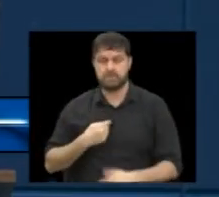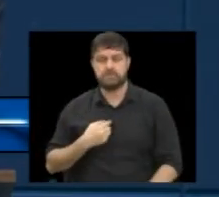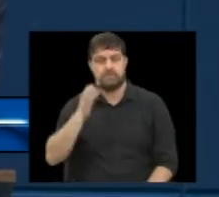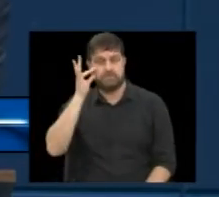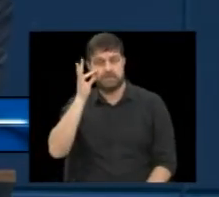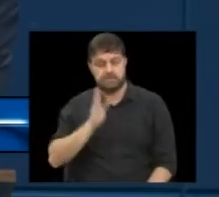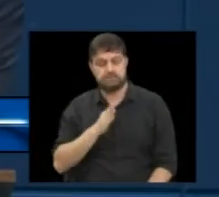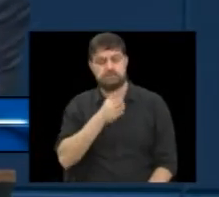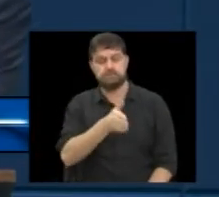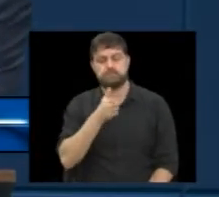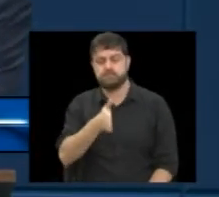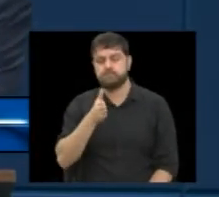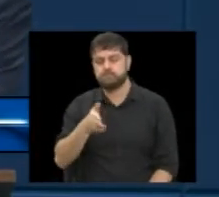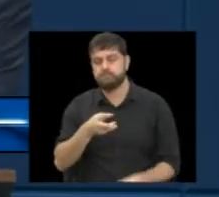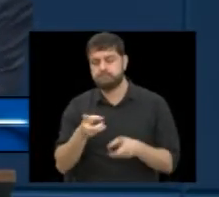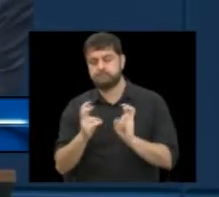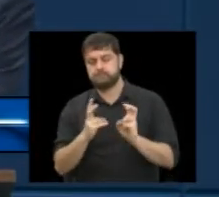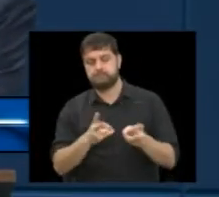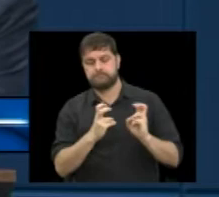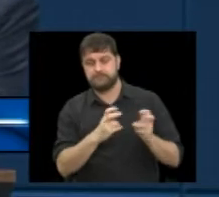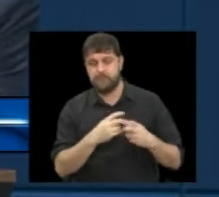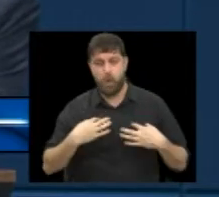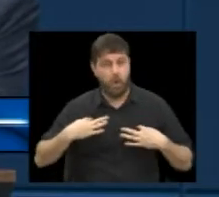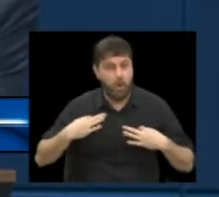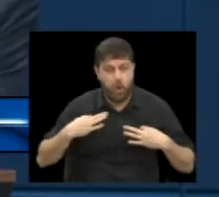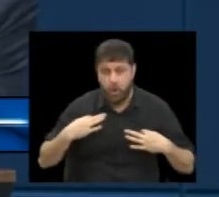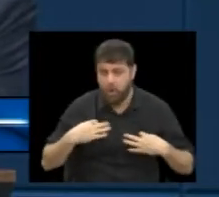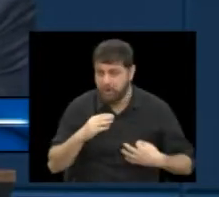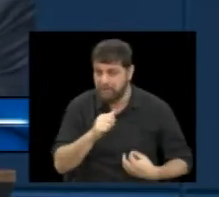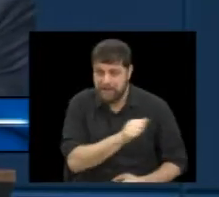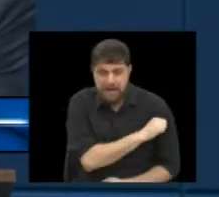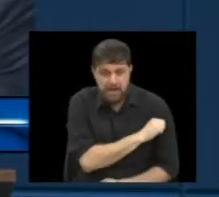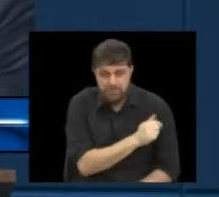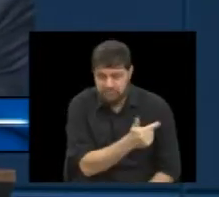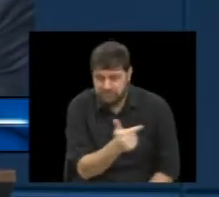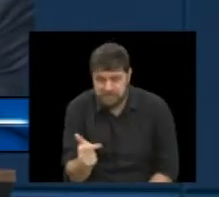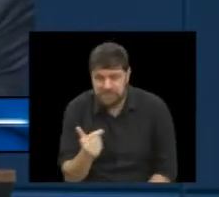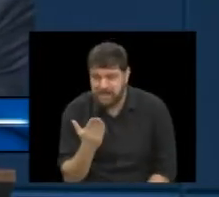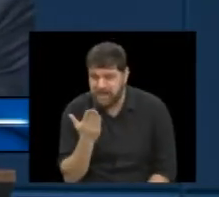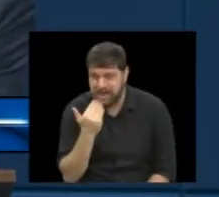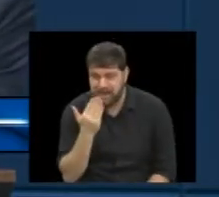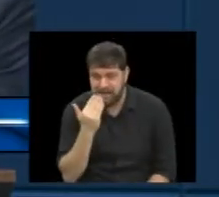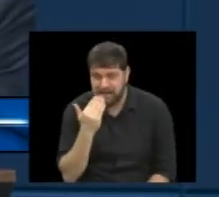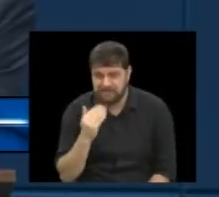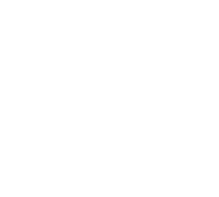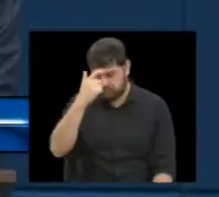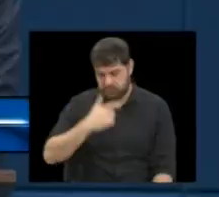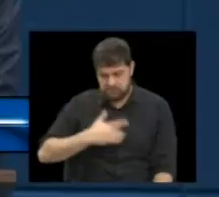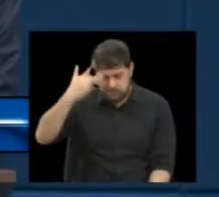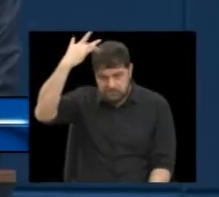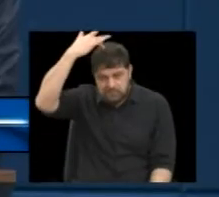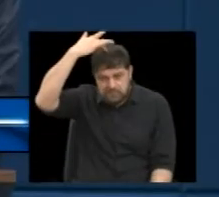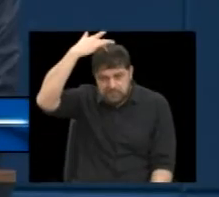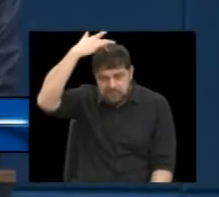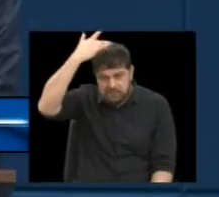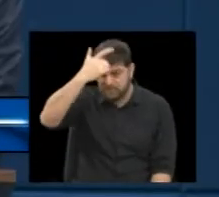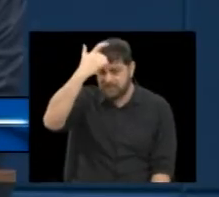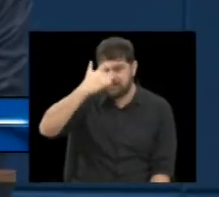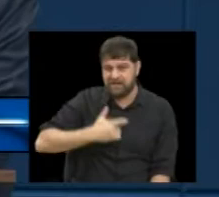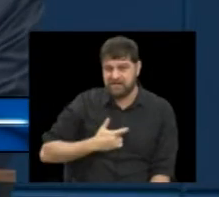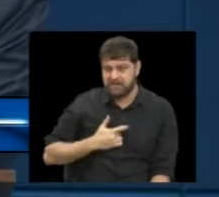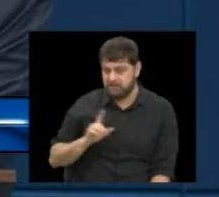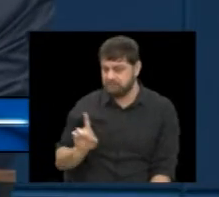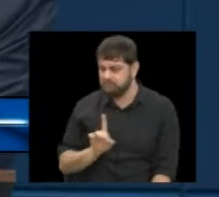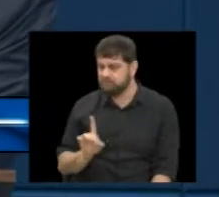eles não estavam recebendo uniformes, estavam recebendo alimentação, peixe e ovo. Eu fui verificar, obviamente,